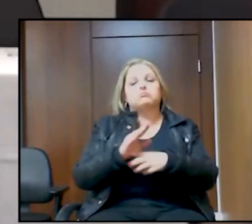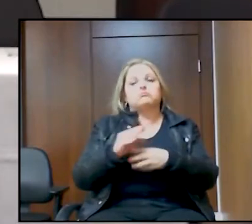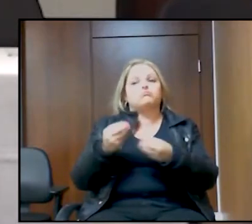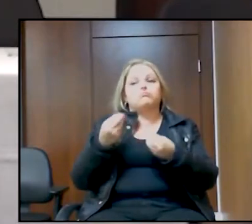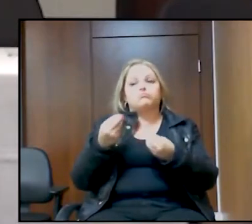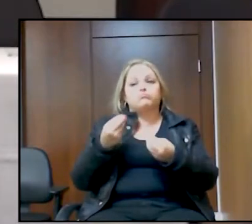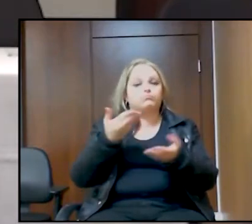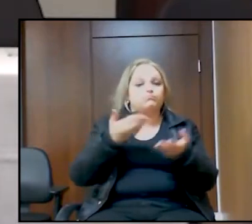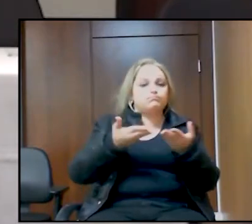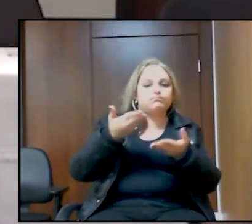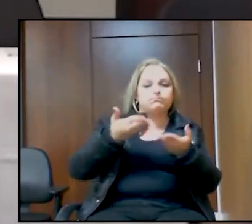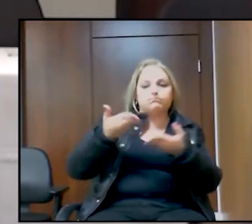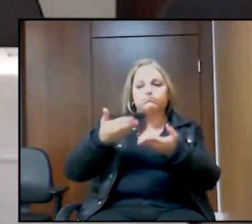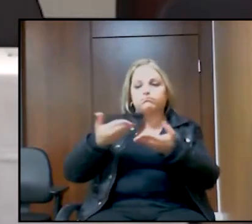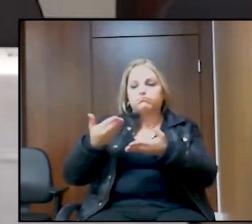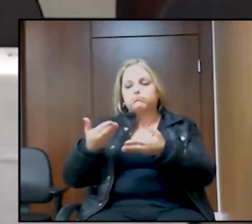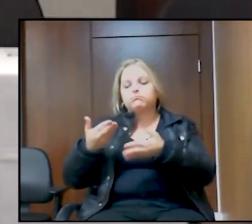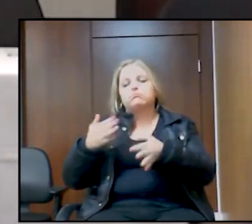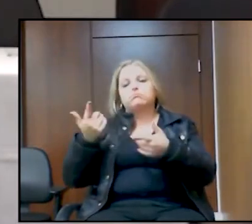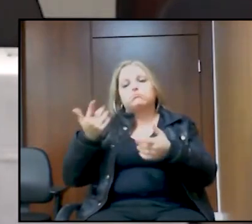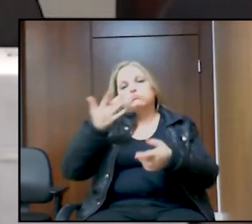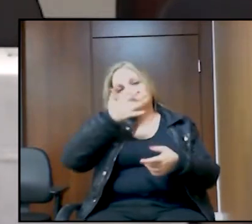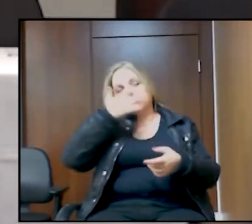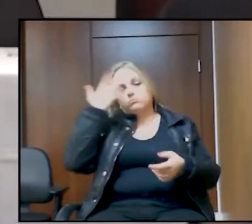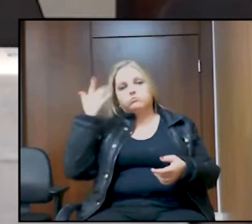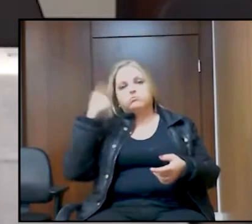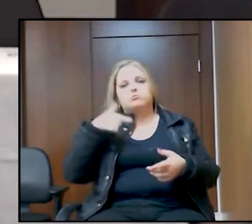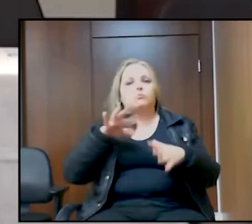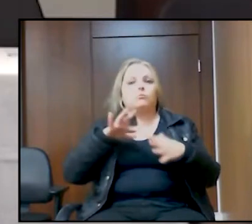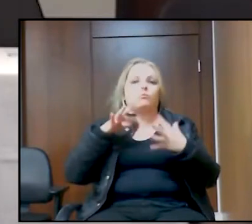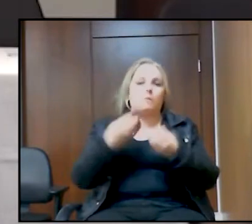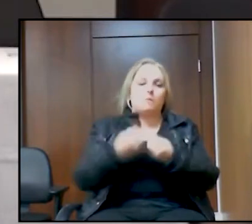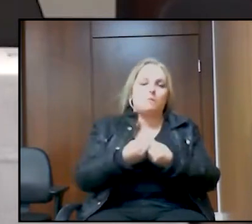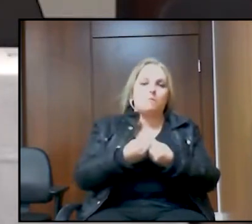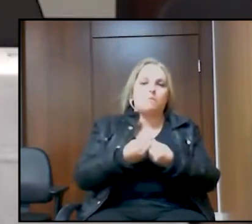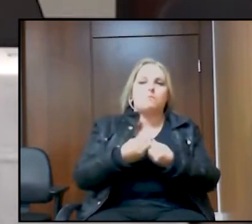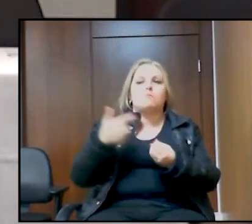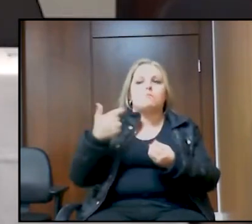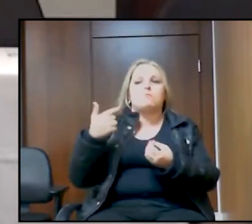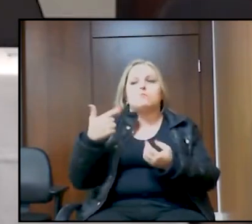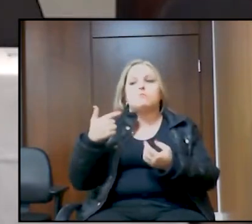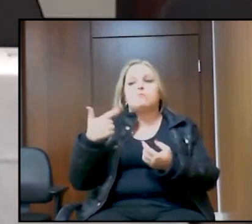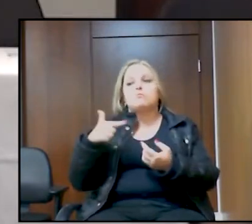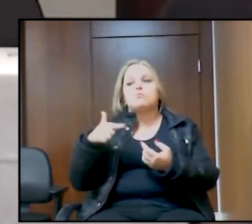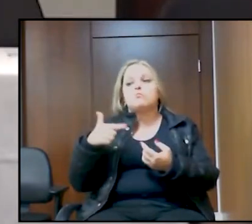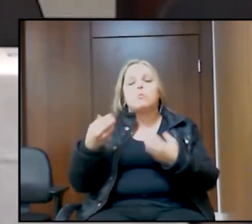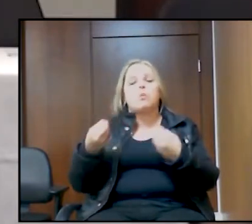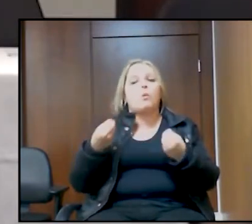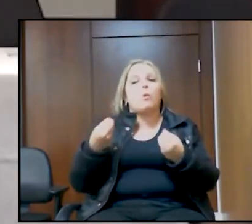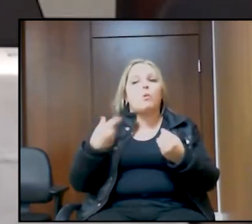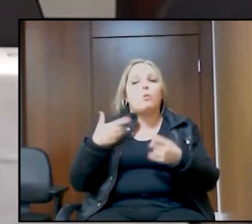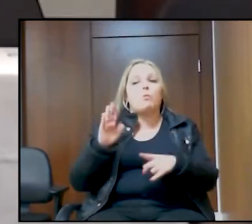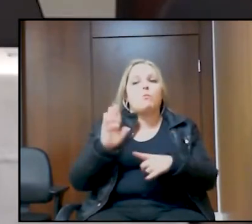pessoas, e essas famílias não tiveram alternativa a não ser